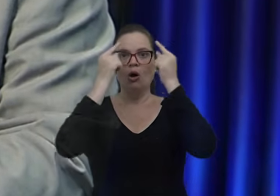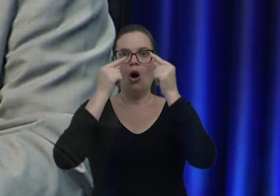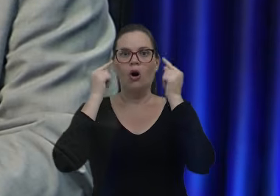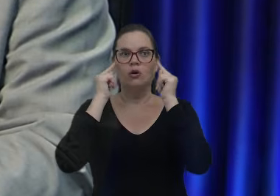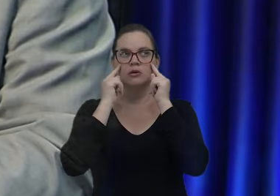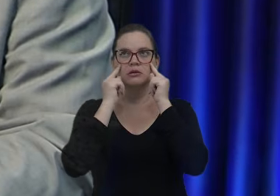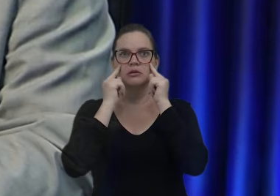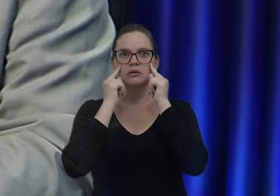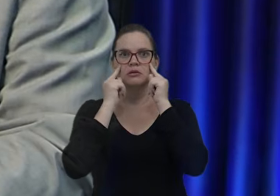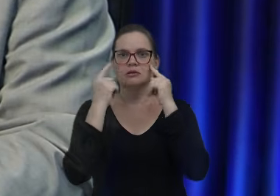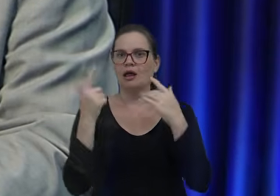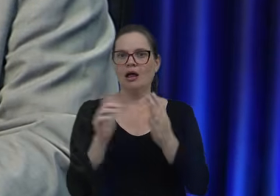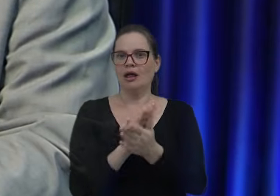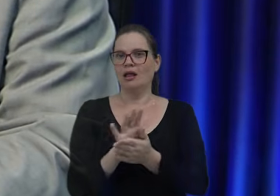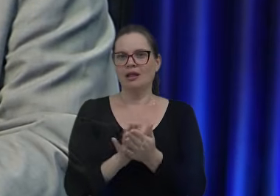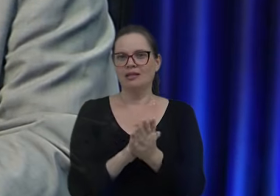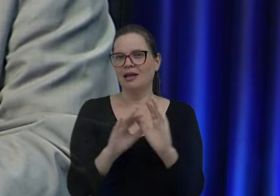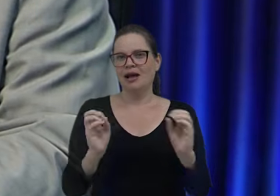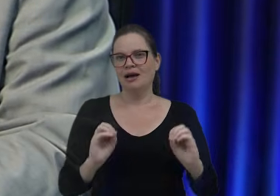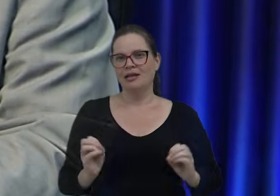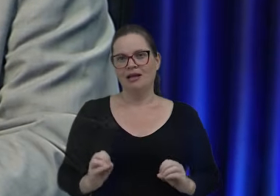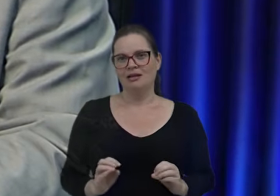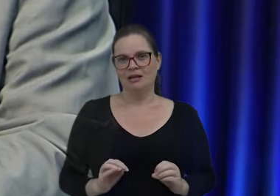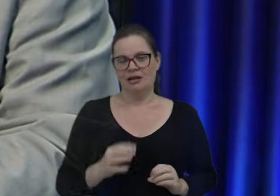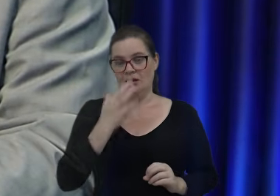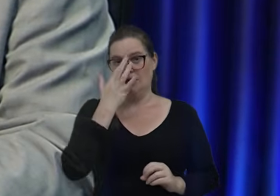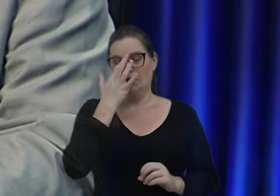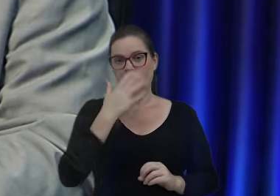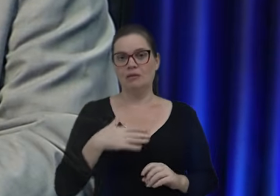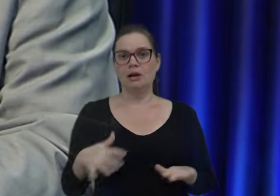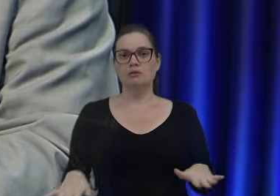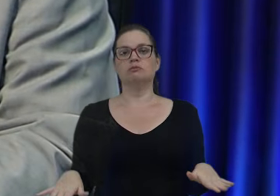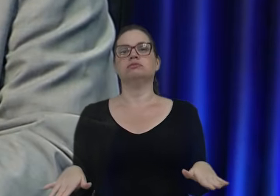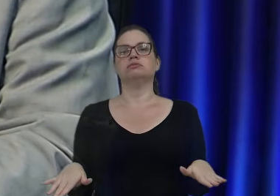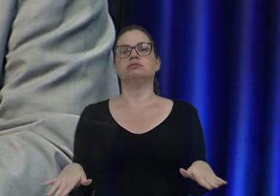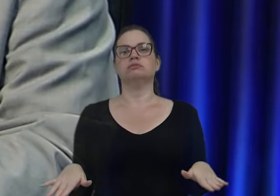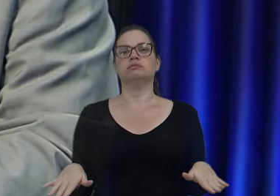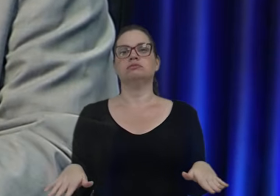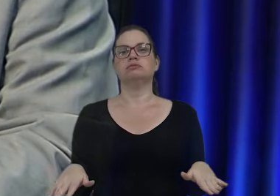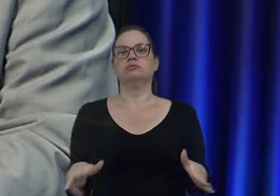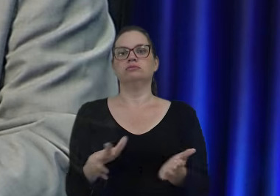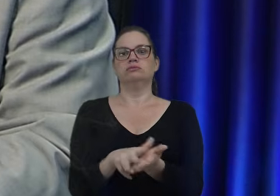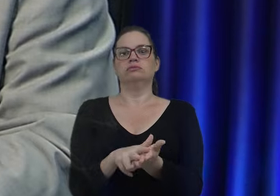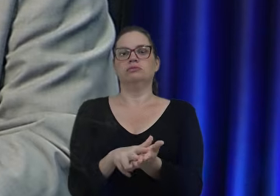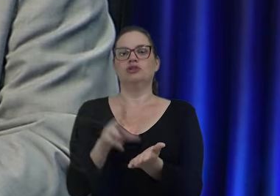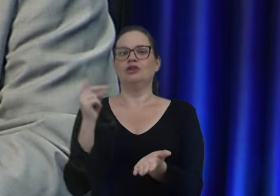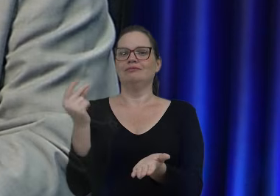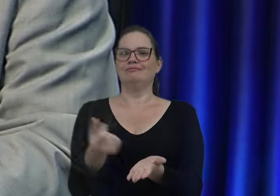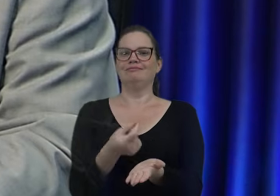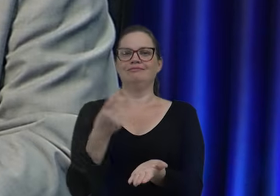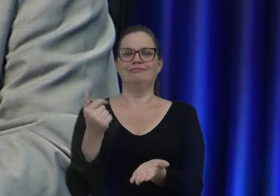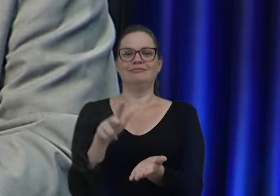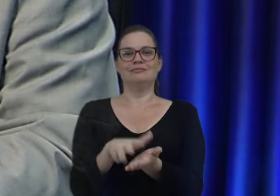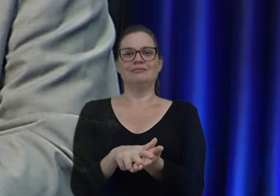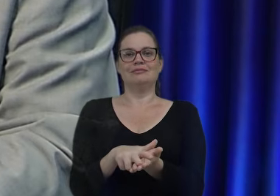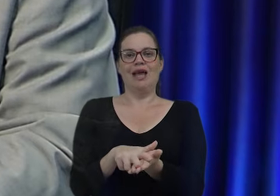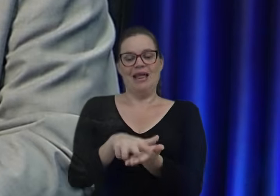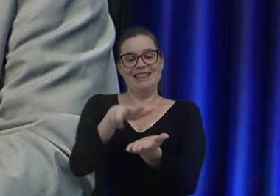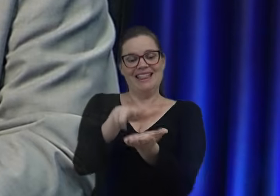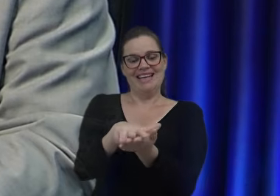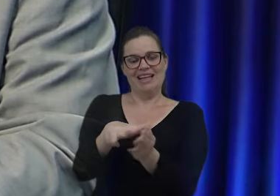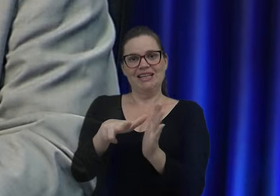que tinha solução. E ele já estava há tanto tempo que a carne do seu corpo já estava em